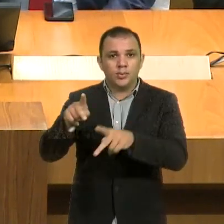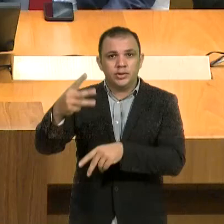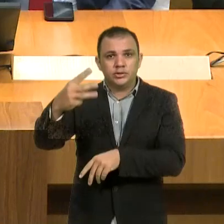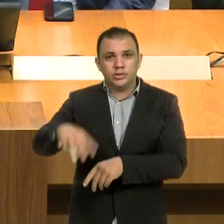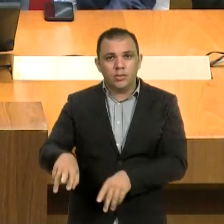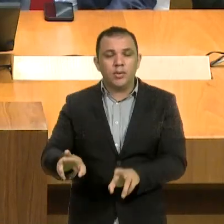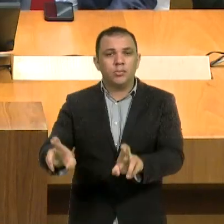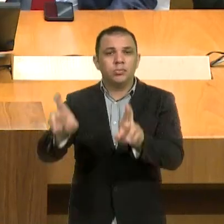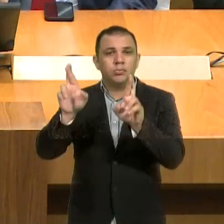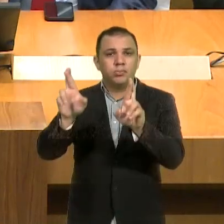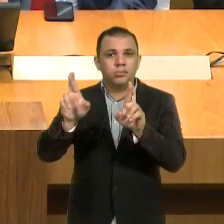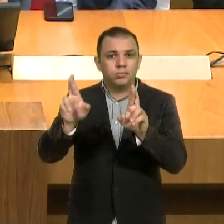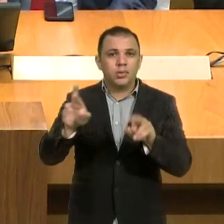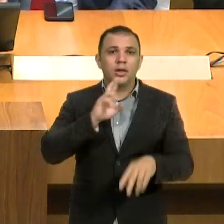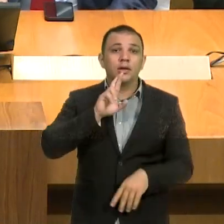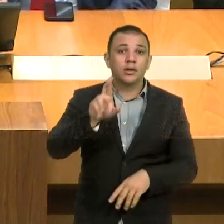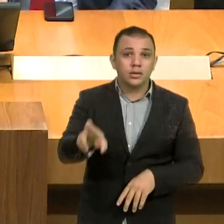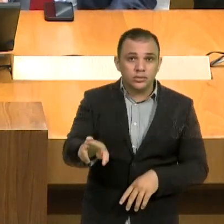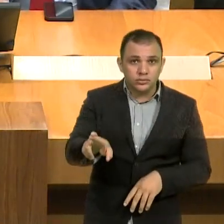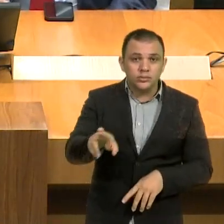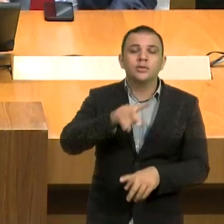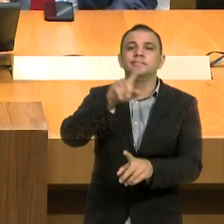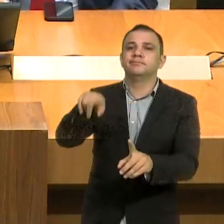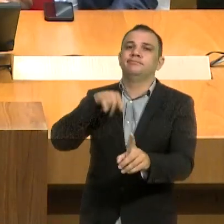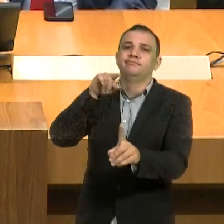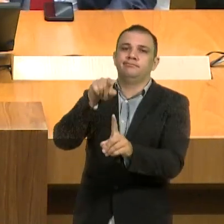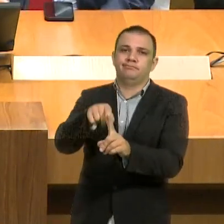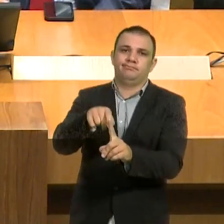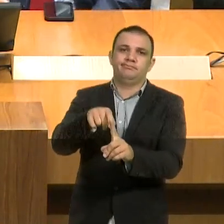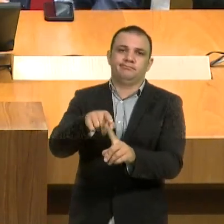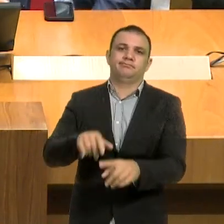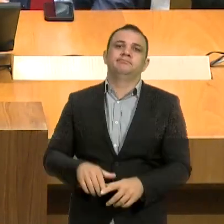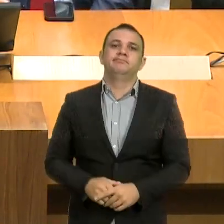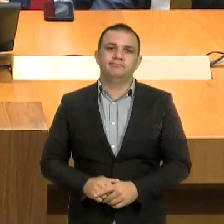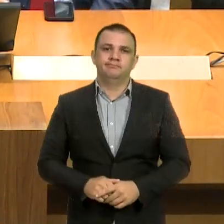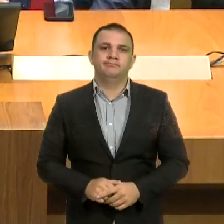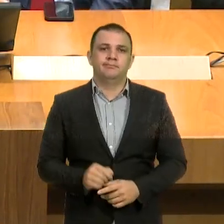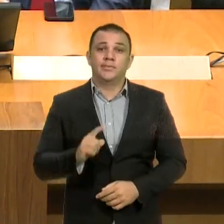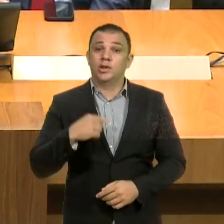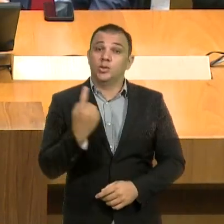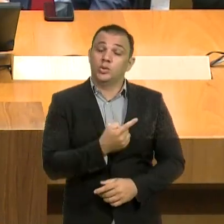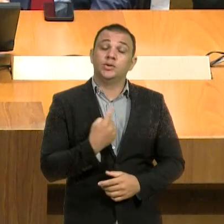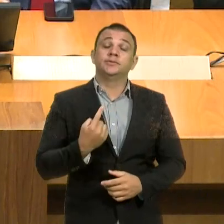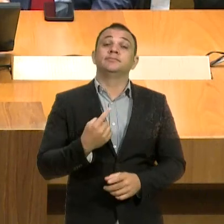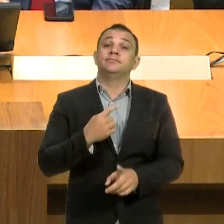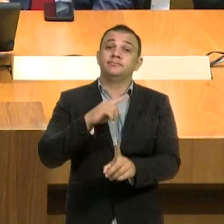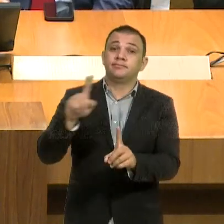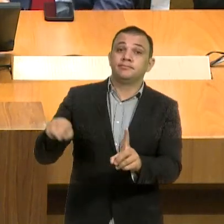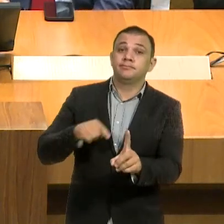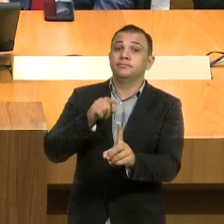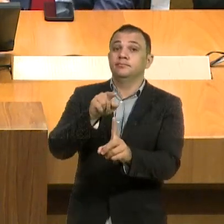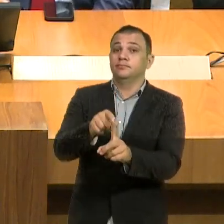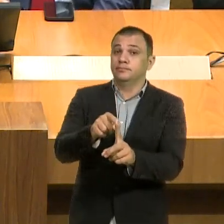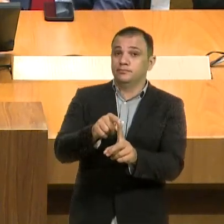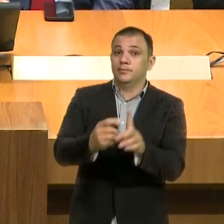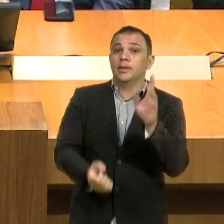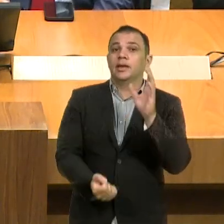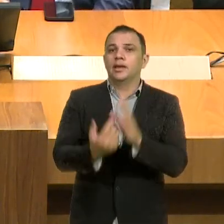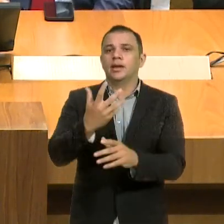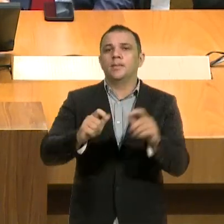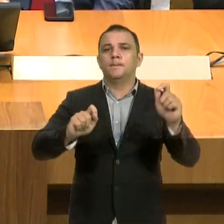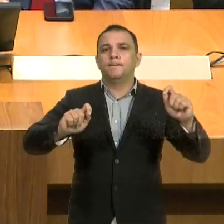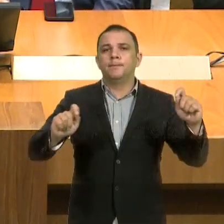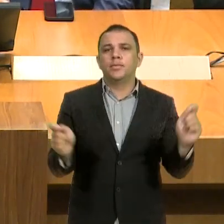maranhense é a nossa grande meta. É nossa tarefa criar condições para